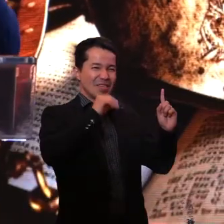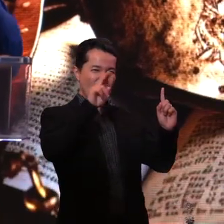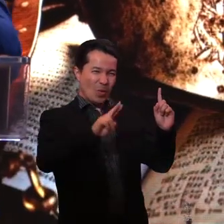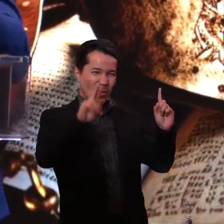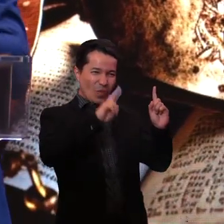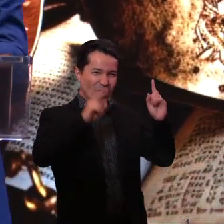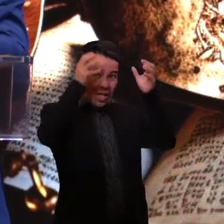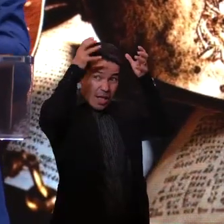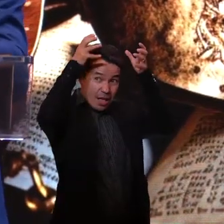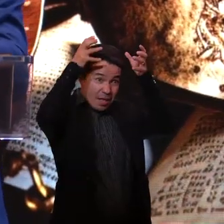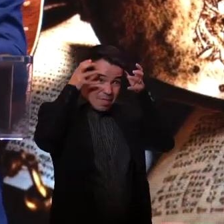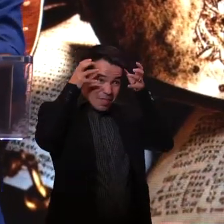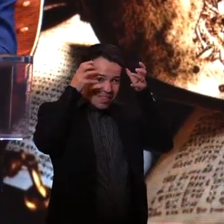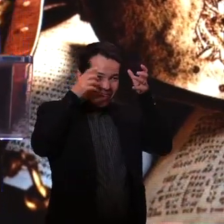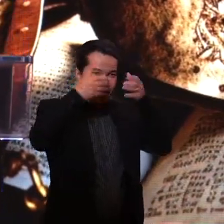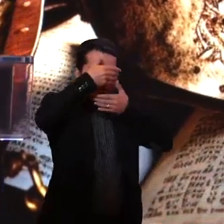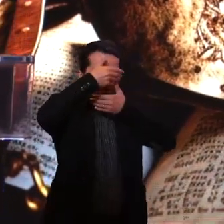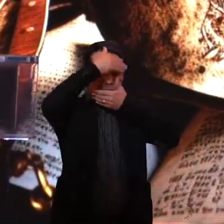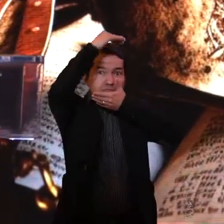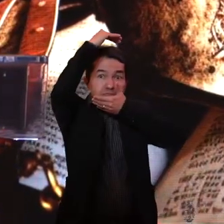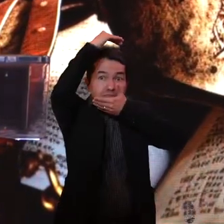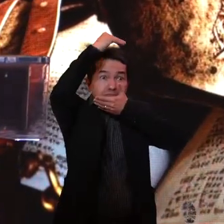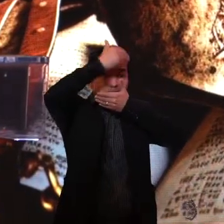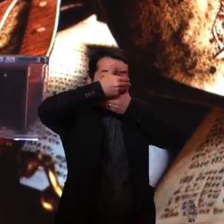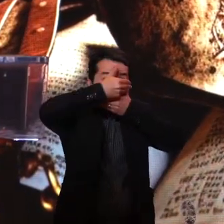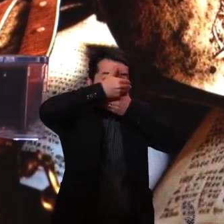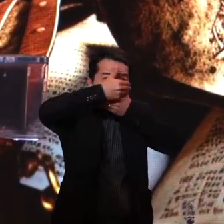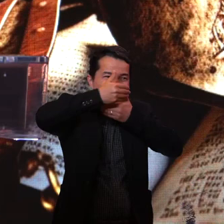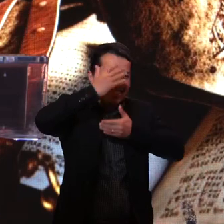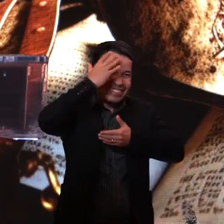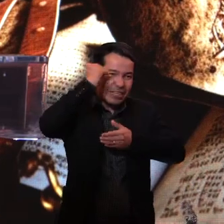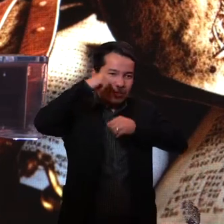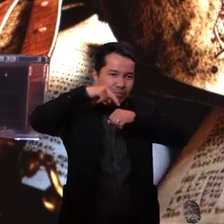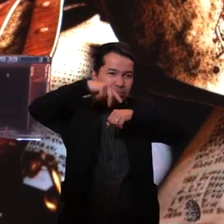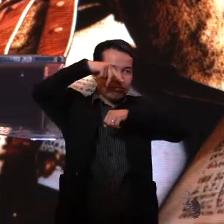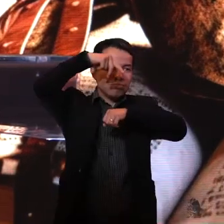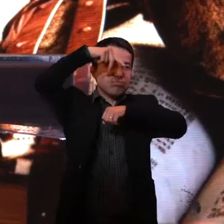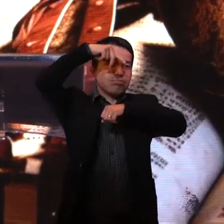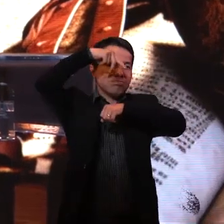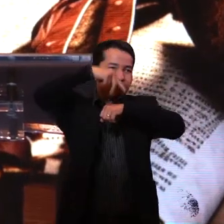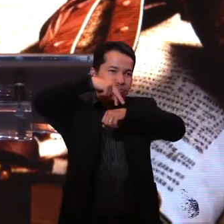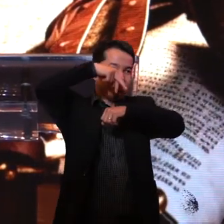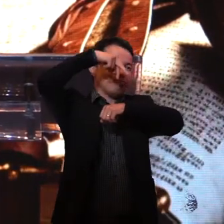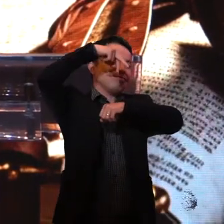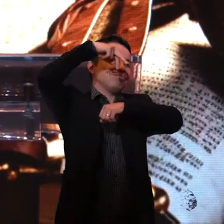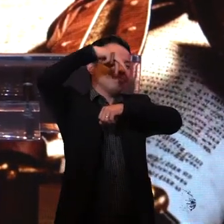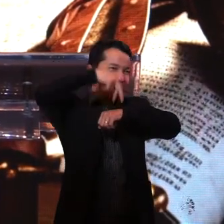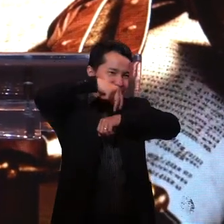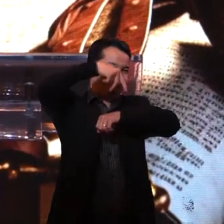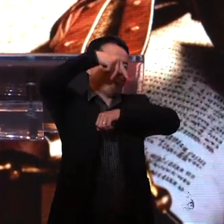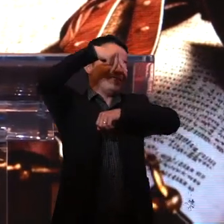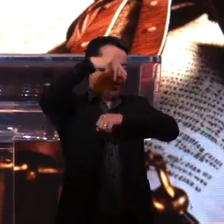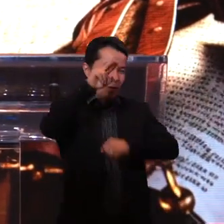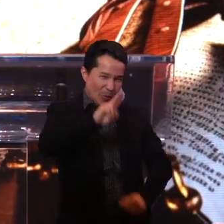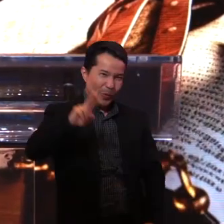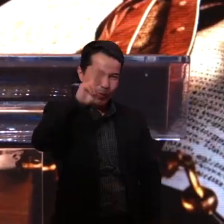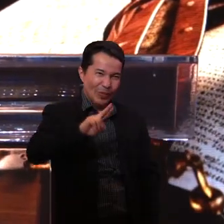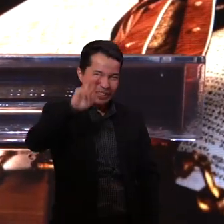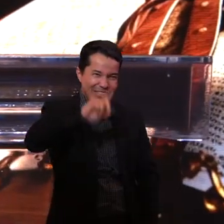capacete de astronauta para tentar se proteger das ofensas, dos